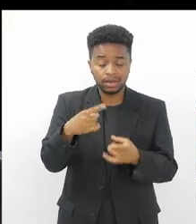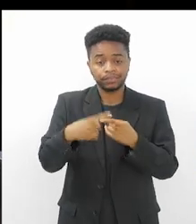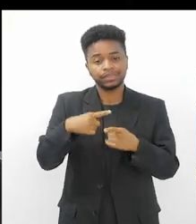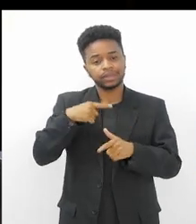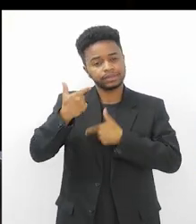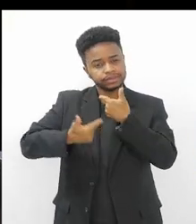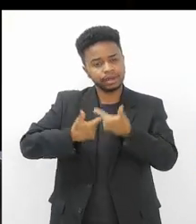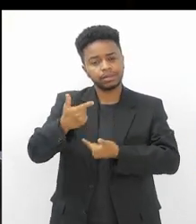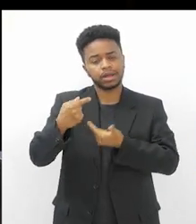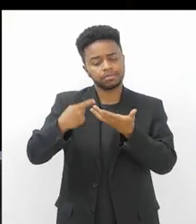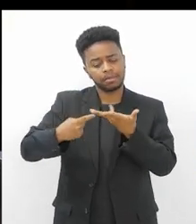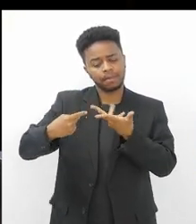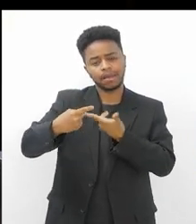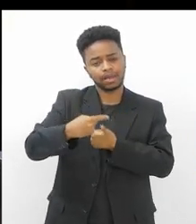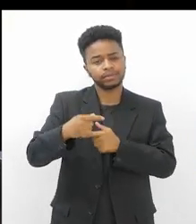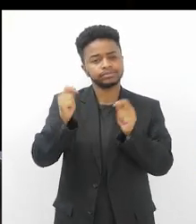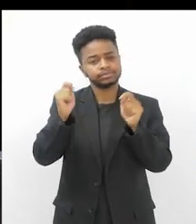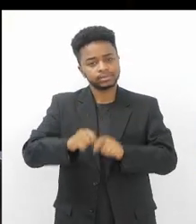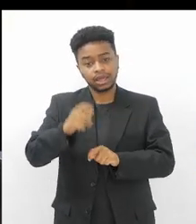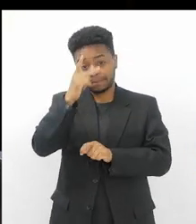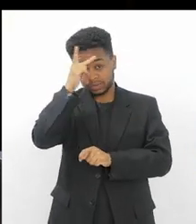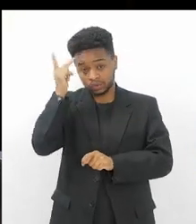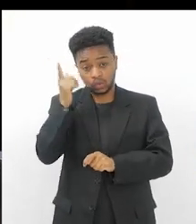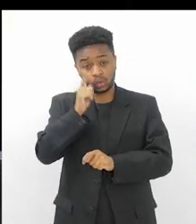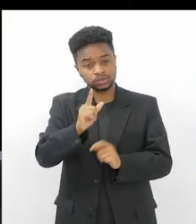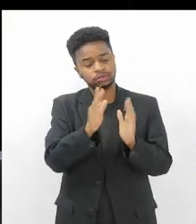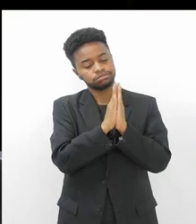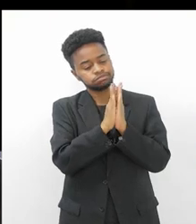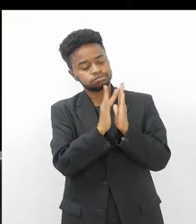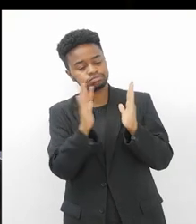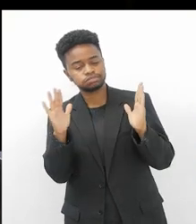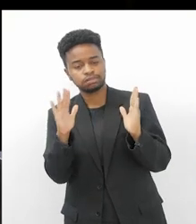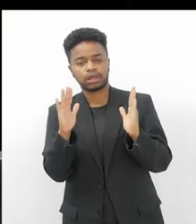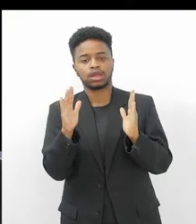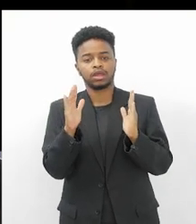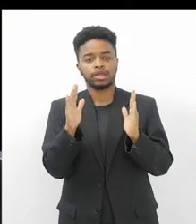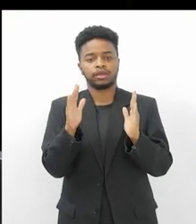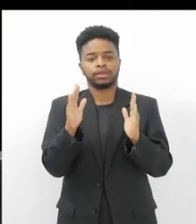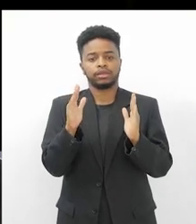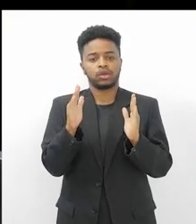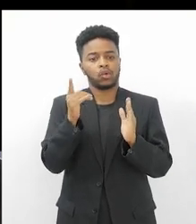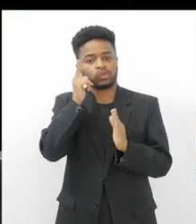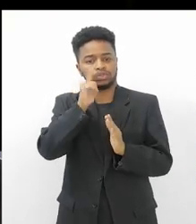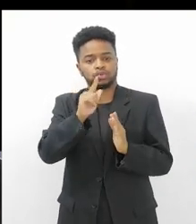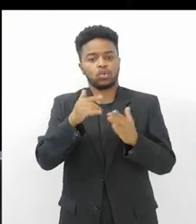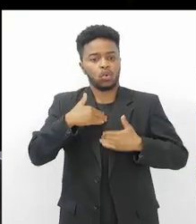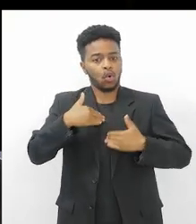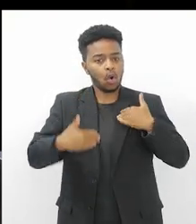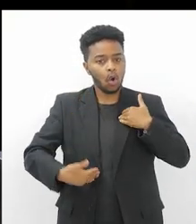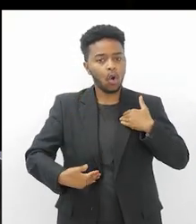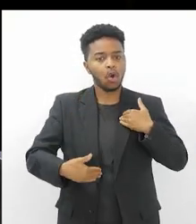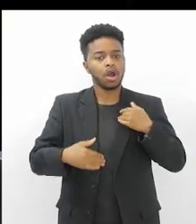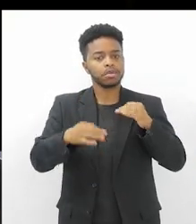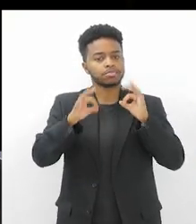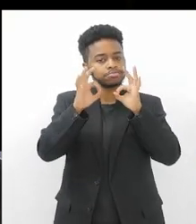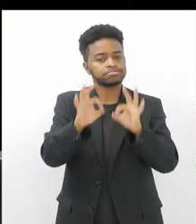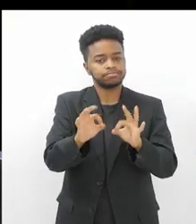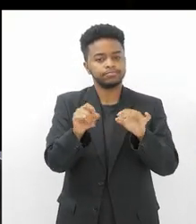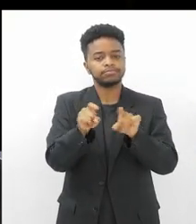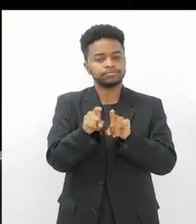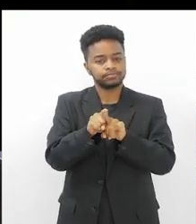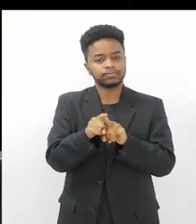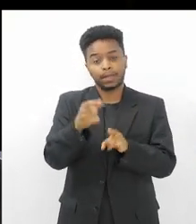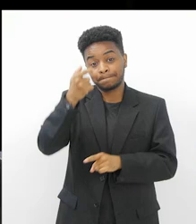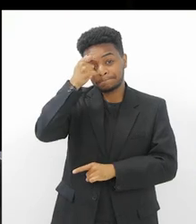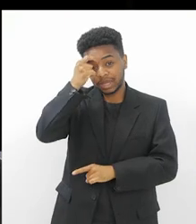Então é todo um trabalho para que a pessoa chegue a este nível de corpo e